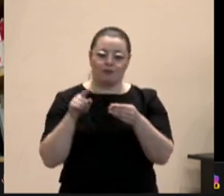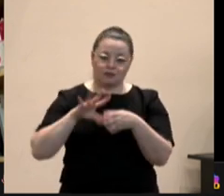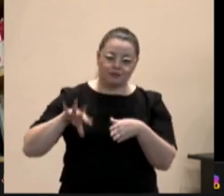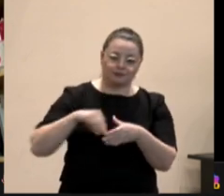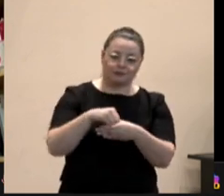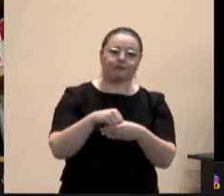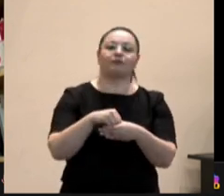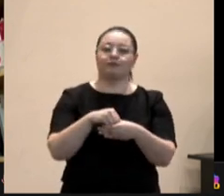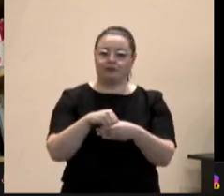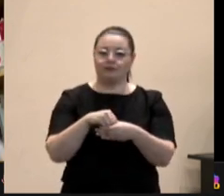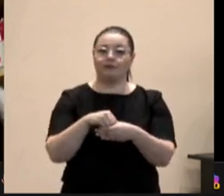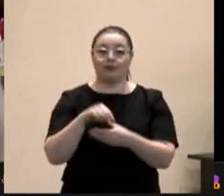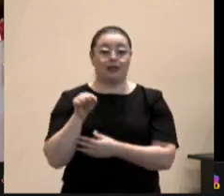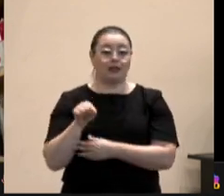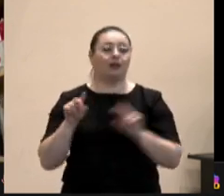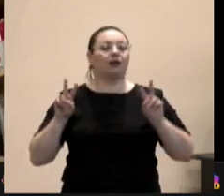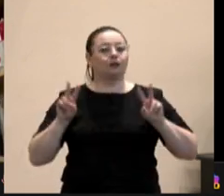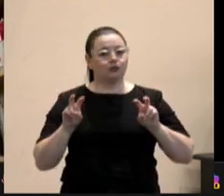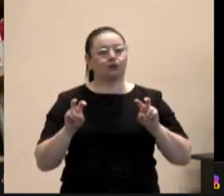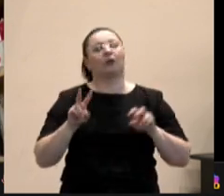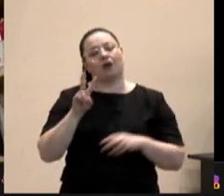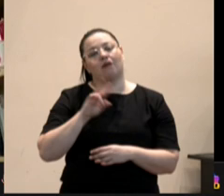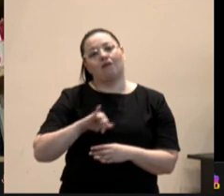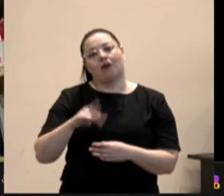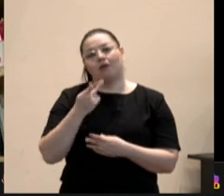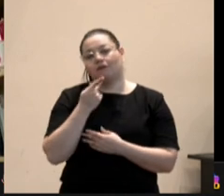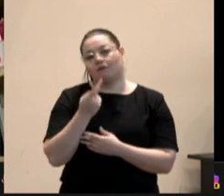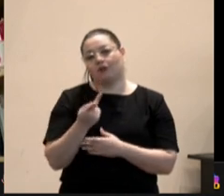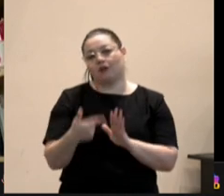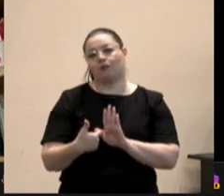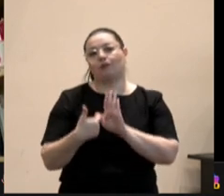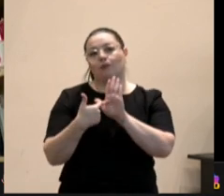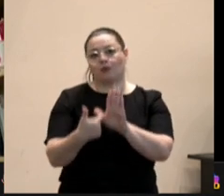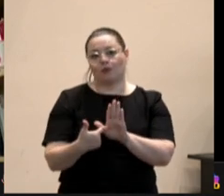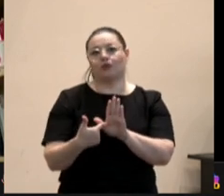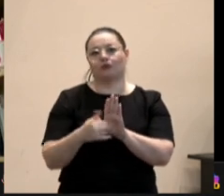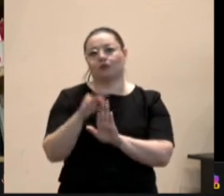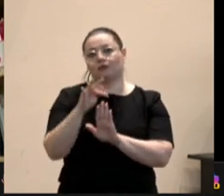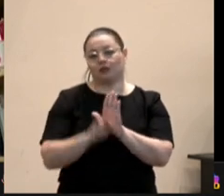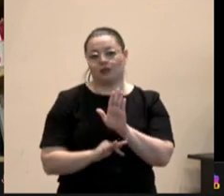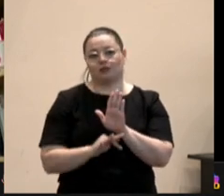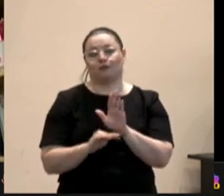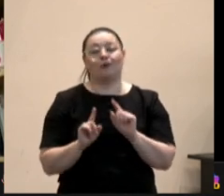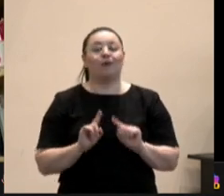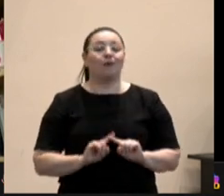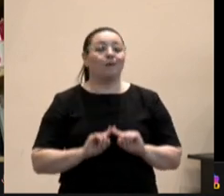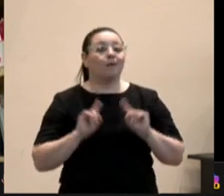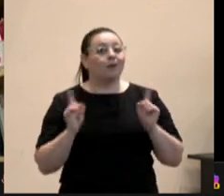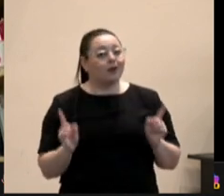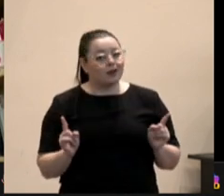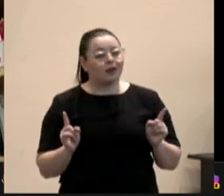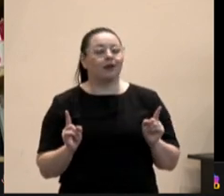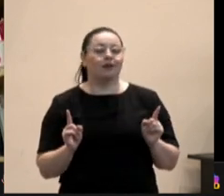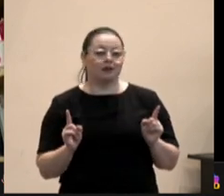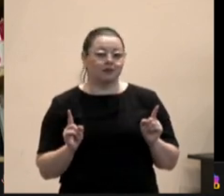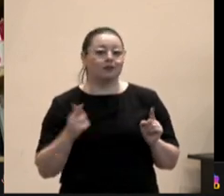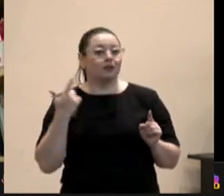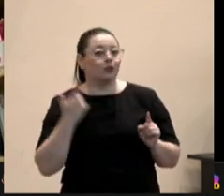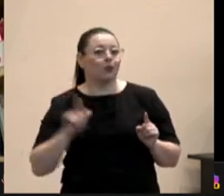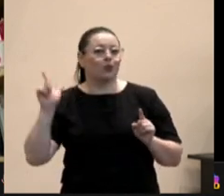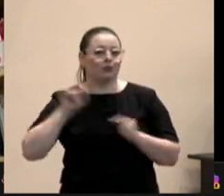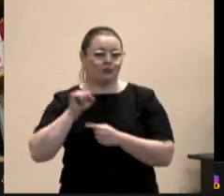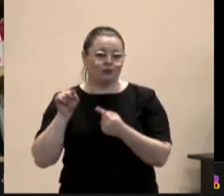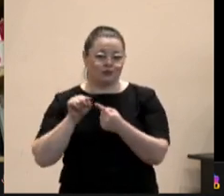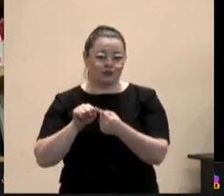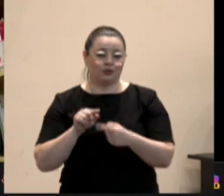a questão da infraestrutura vai aparecer dentro do texto, mas em outros objetivos,